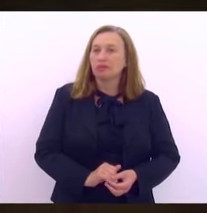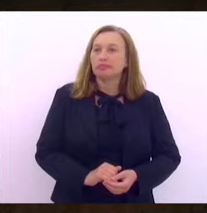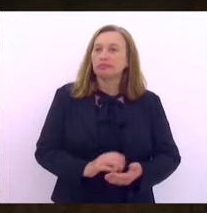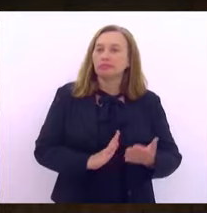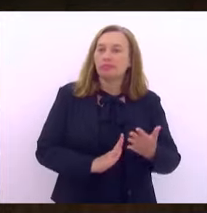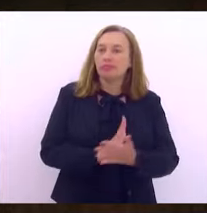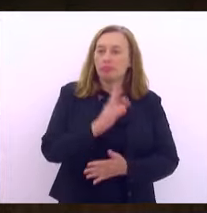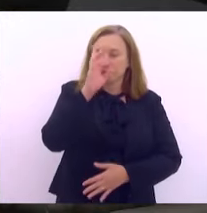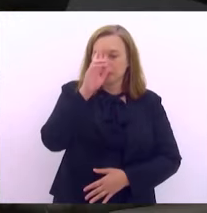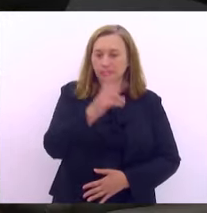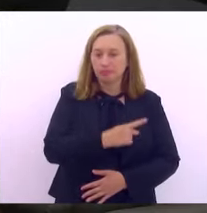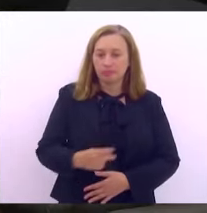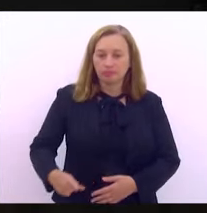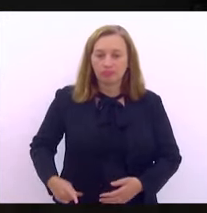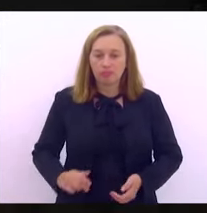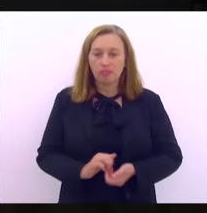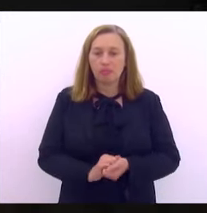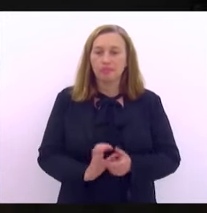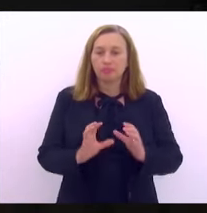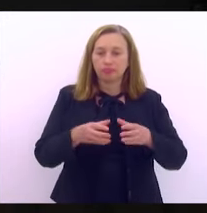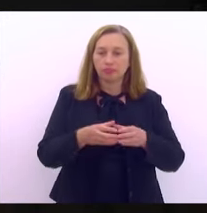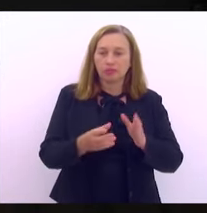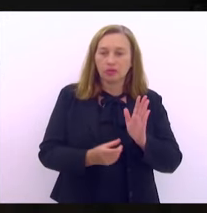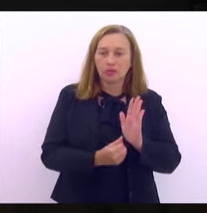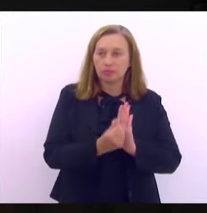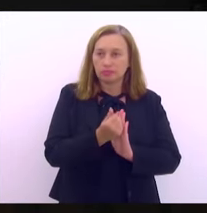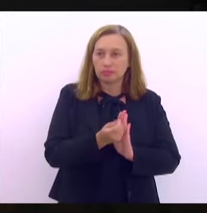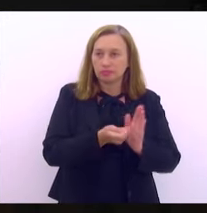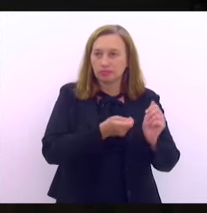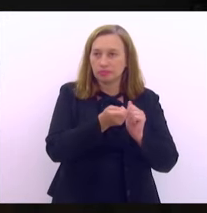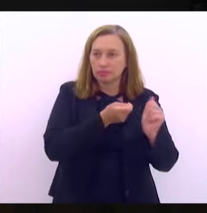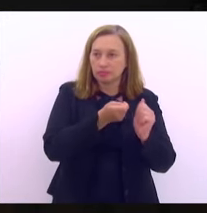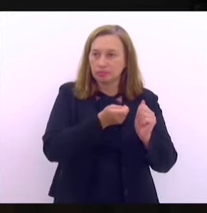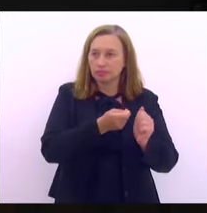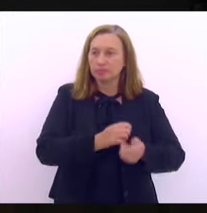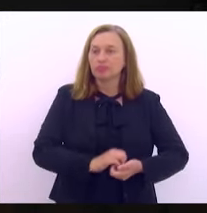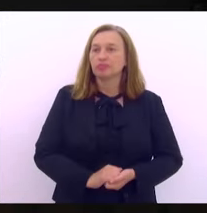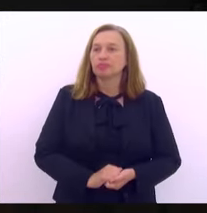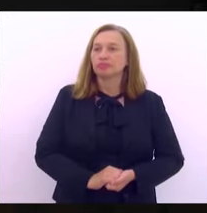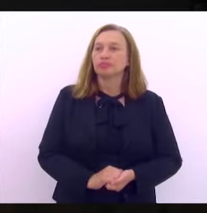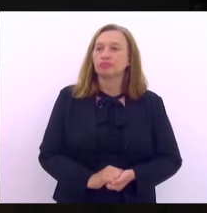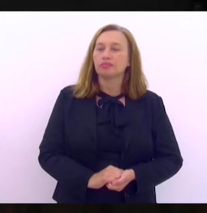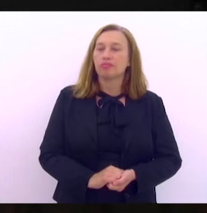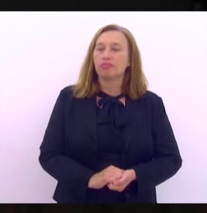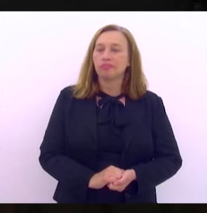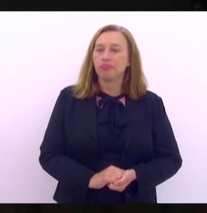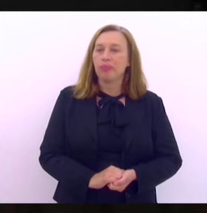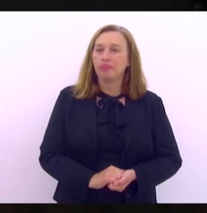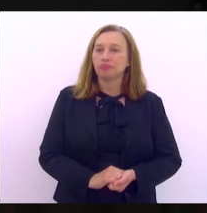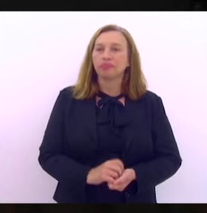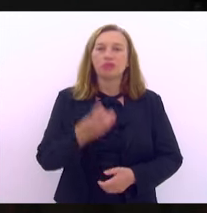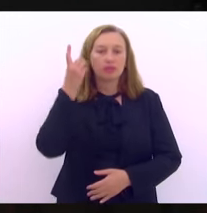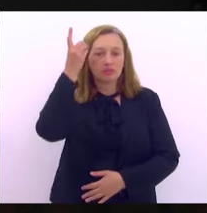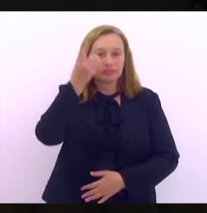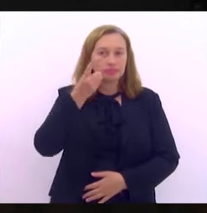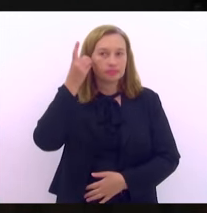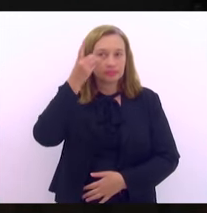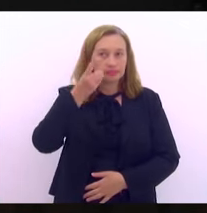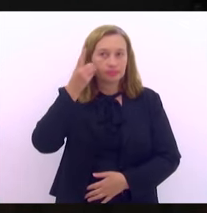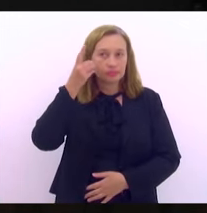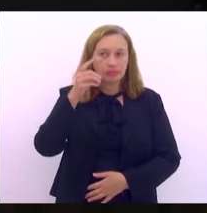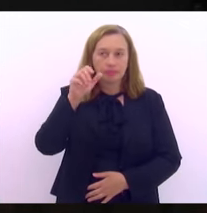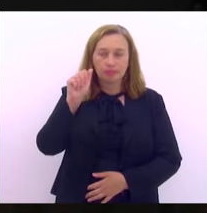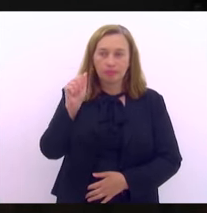Favorável, presidente. Pela Comissão de Orçamento, Finanças, Fiscalização Financeira e Controle, deputado